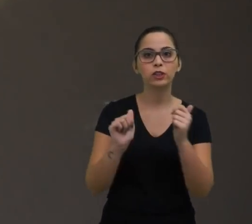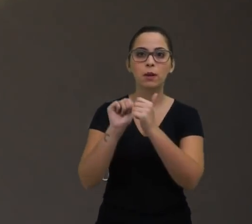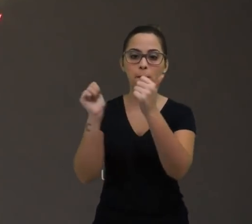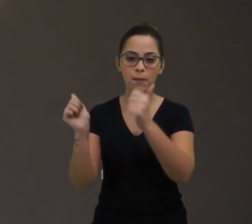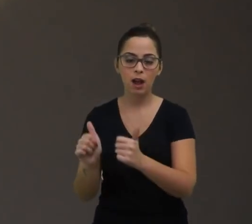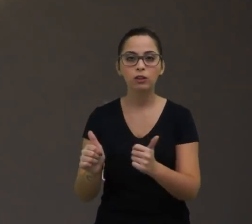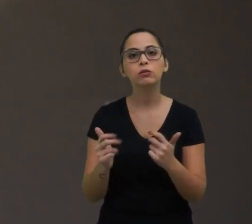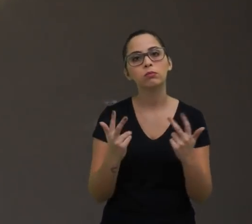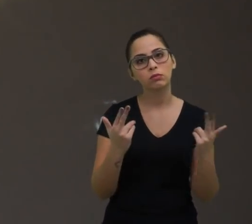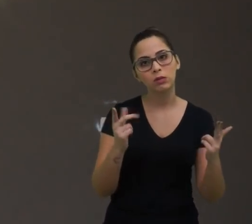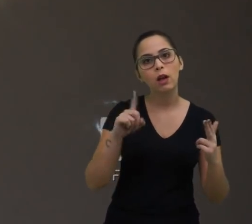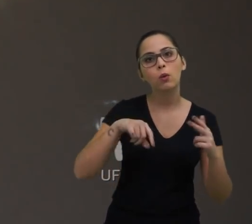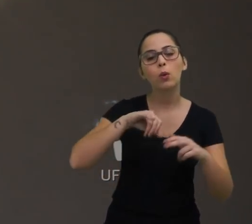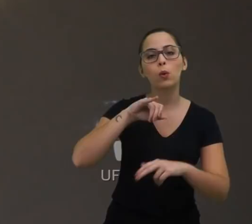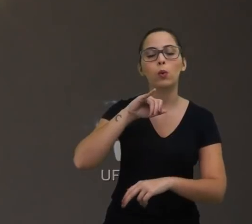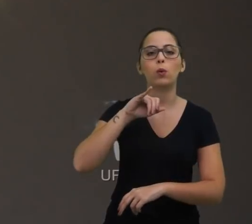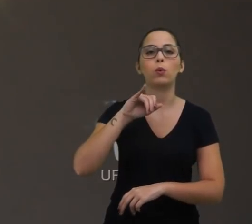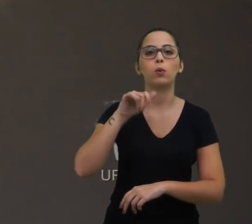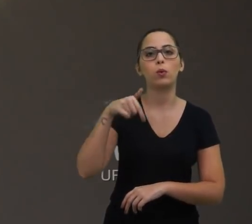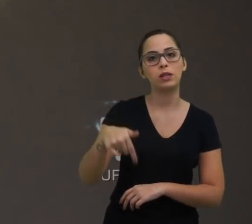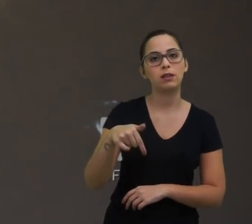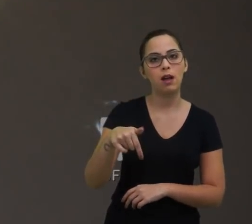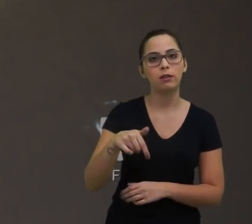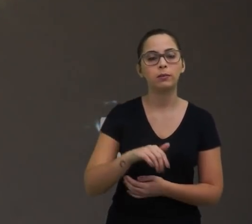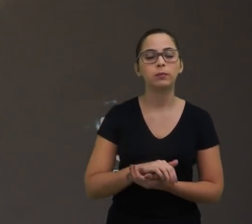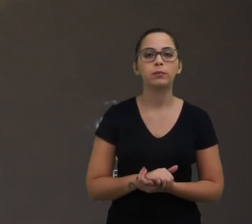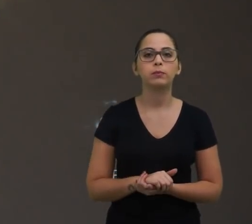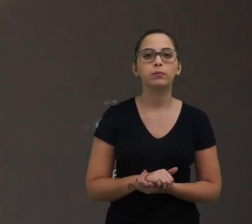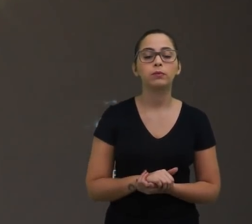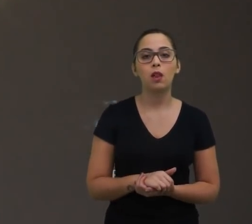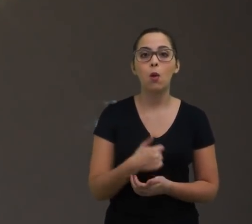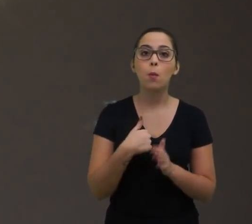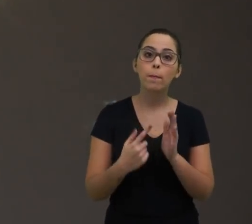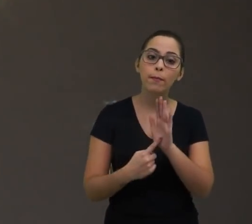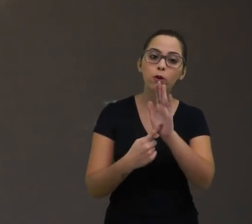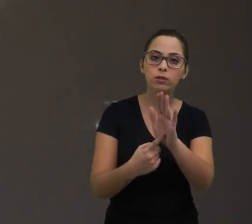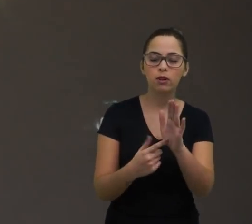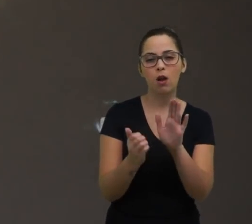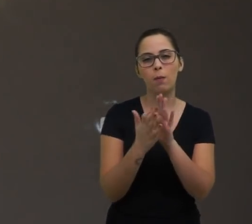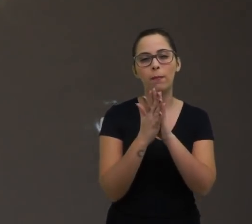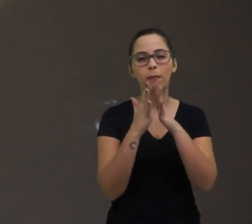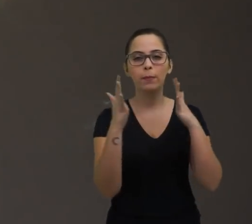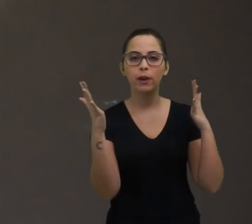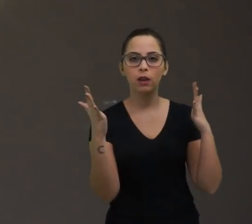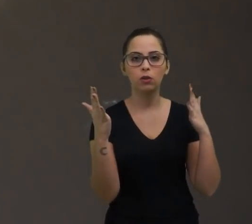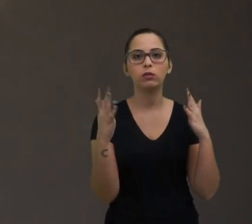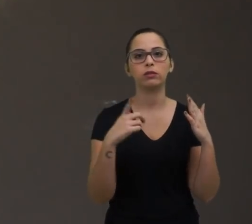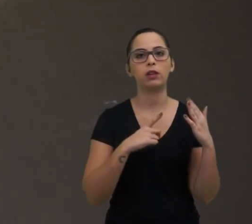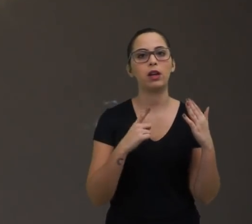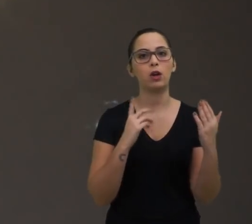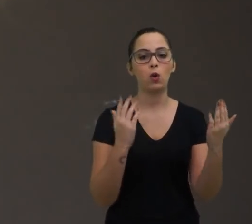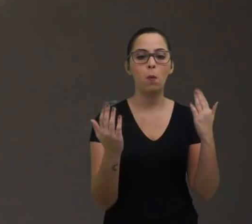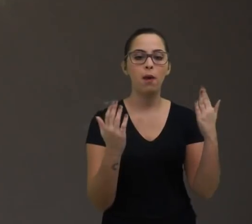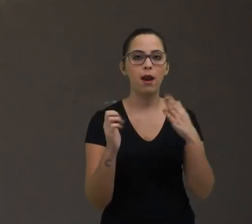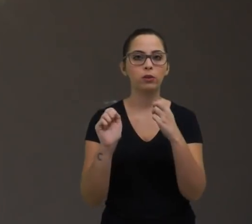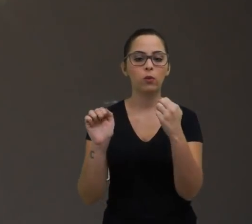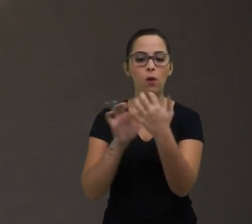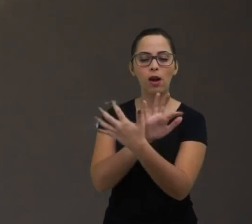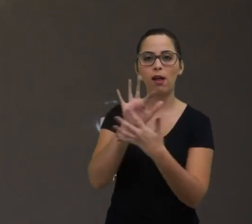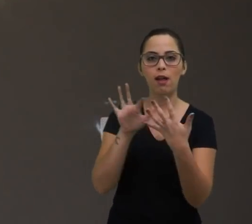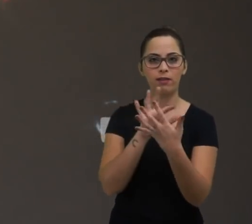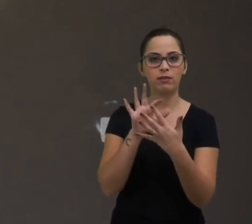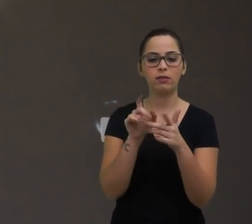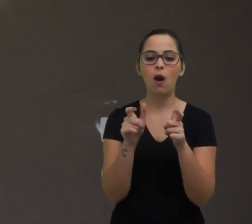núcleo. Tá? Agora, se eu botar algo na frente do núcleo aqui, e para bloquear a luz dele, daí eu